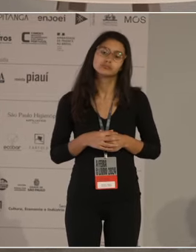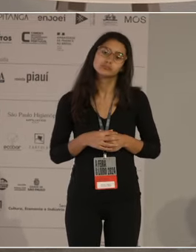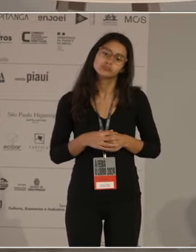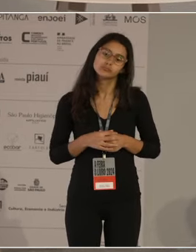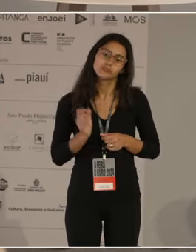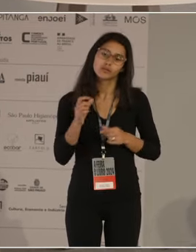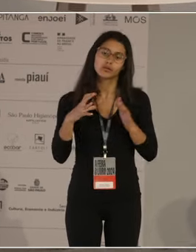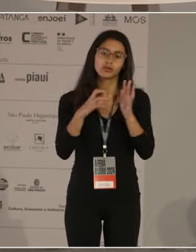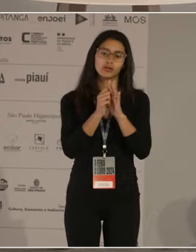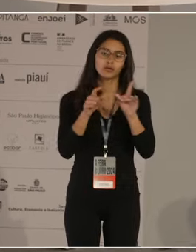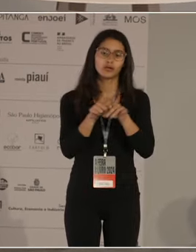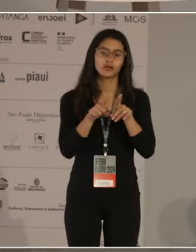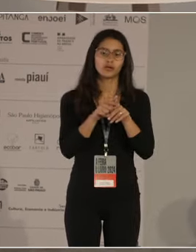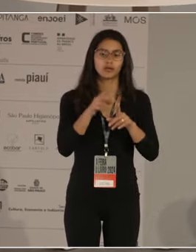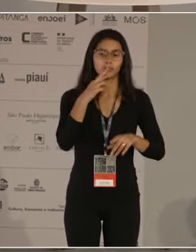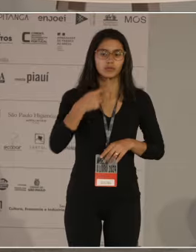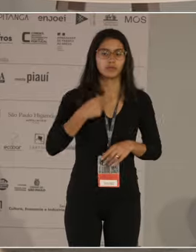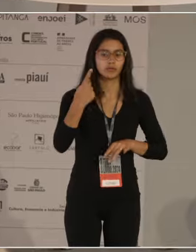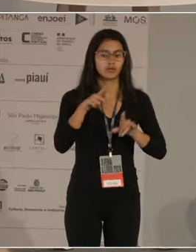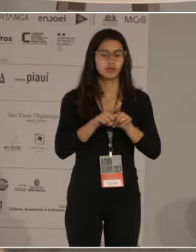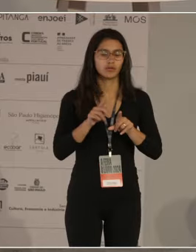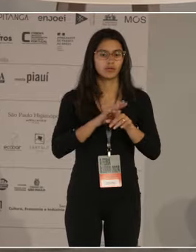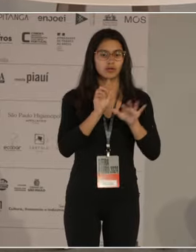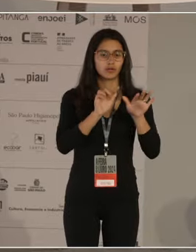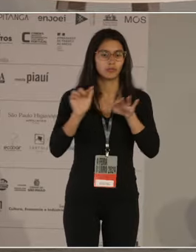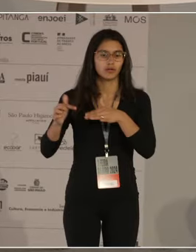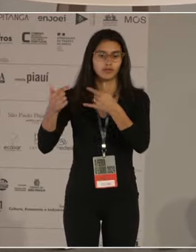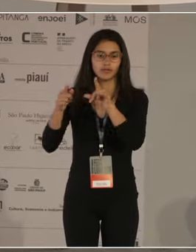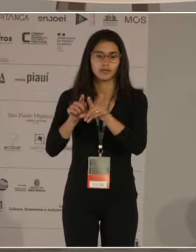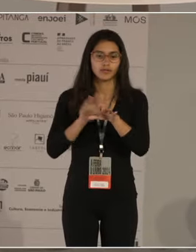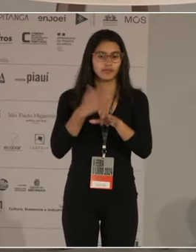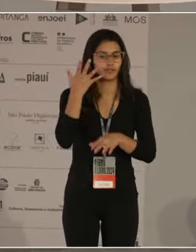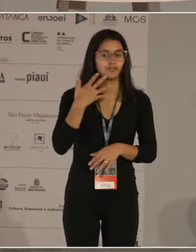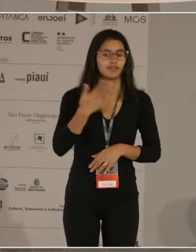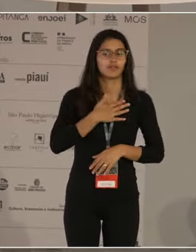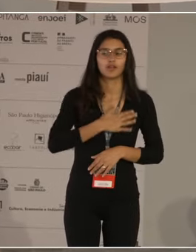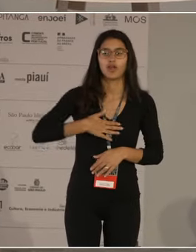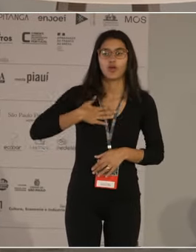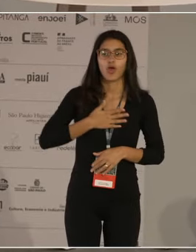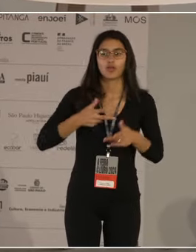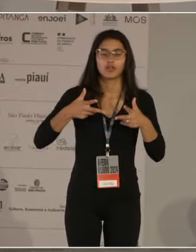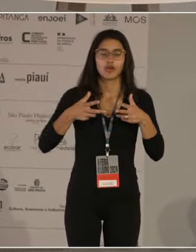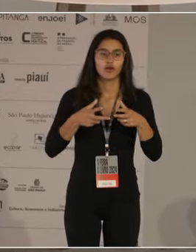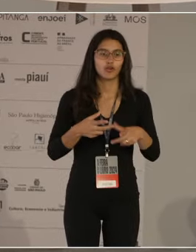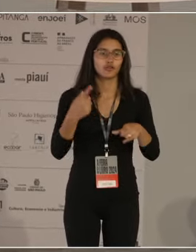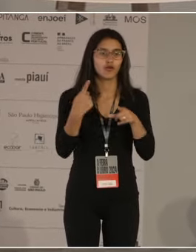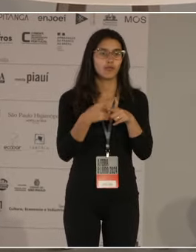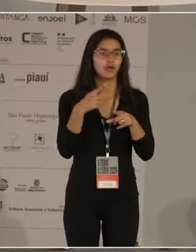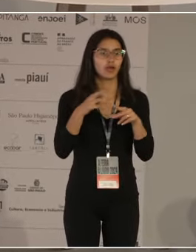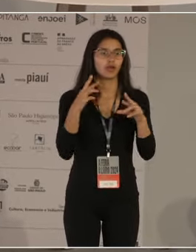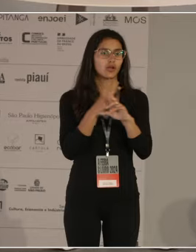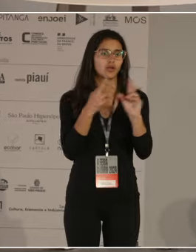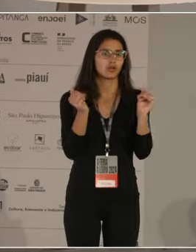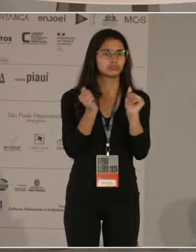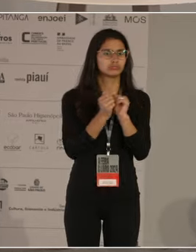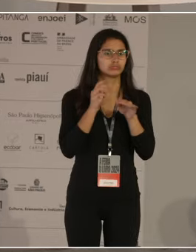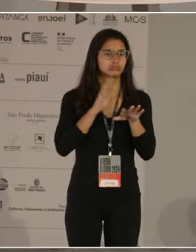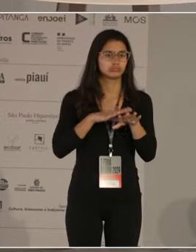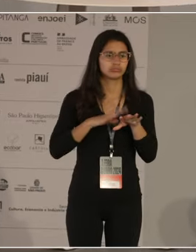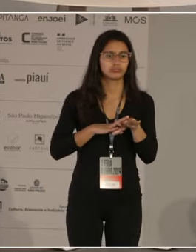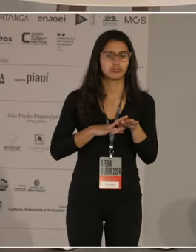e que eu registrei no seu perfil, que vai sair semana que vem, que é assim, você diz, né, assim, eu gosto da arqueologia porque ela envolve